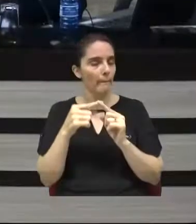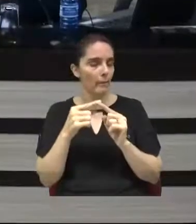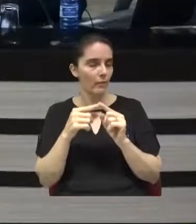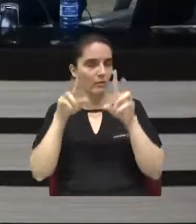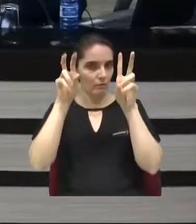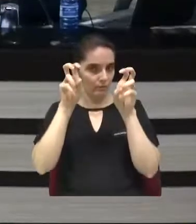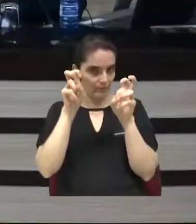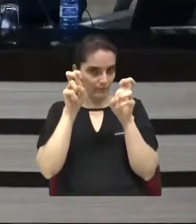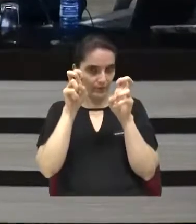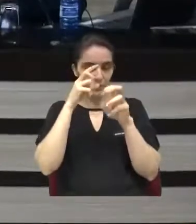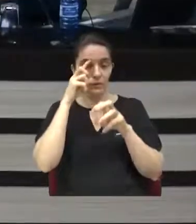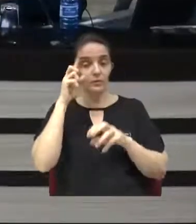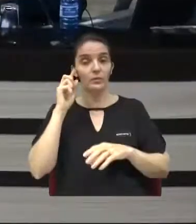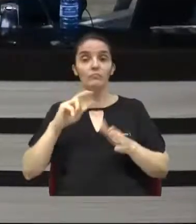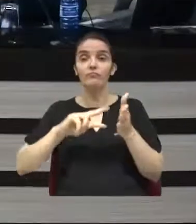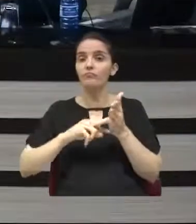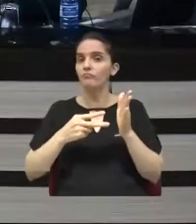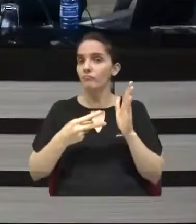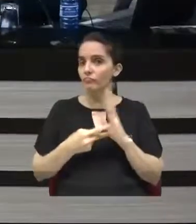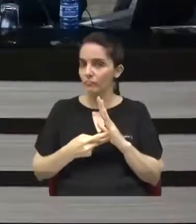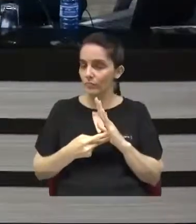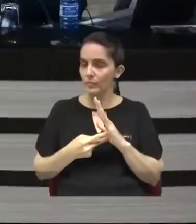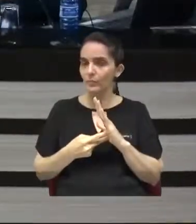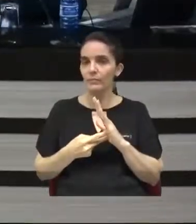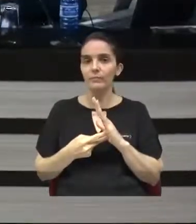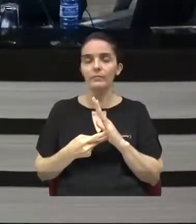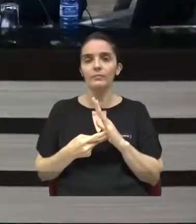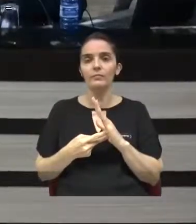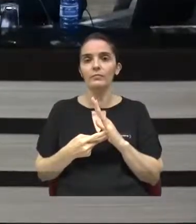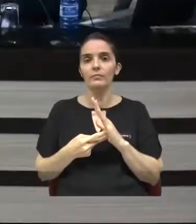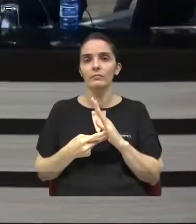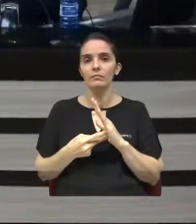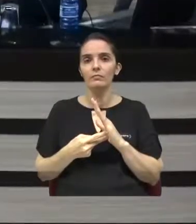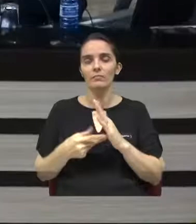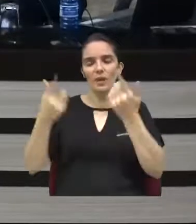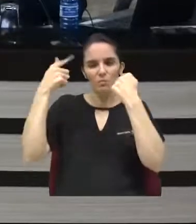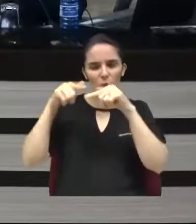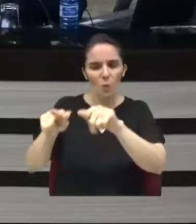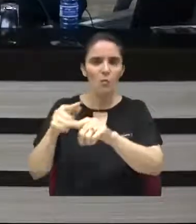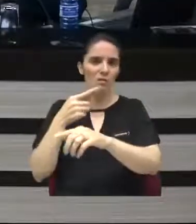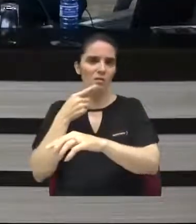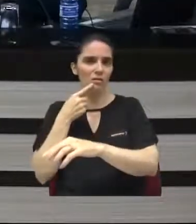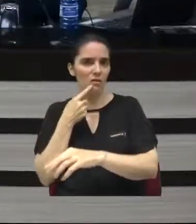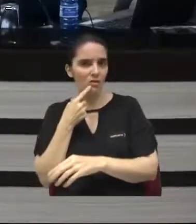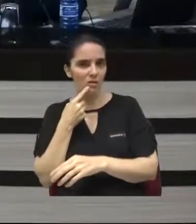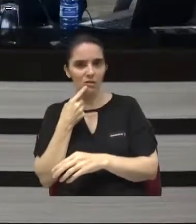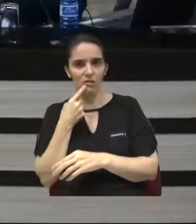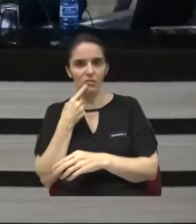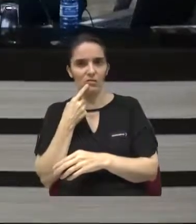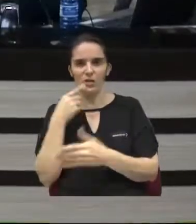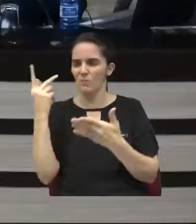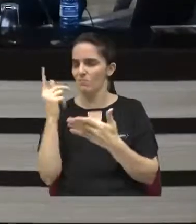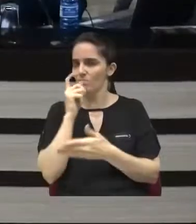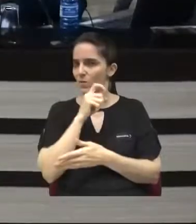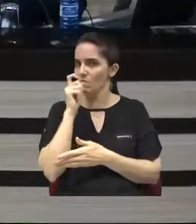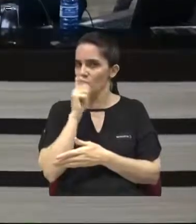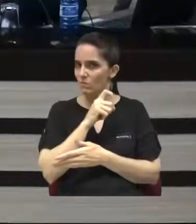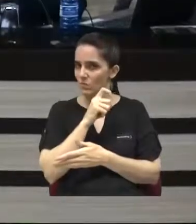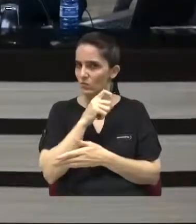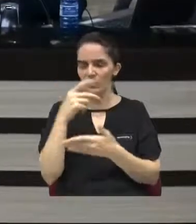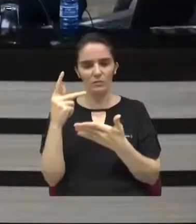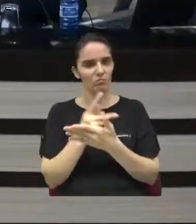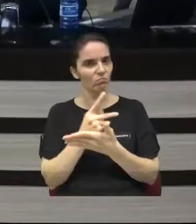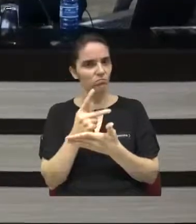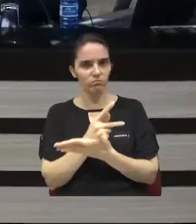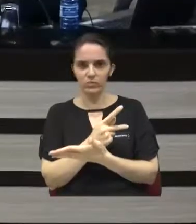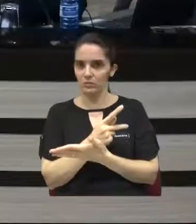de sua denúncia é infundado, calunioso e averso à verdade. Na certeza de contar